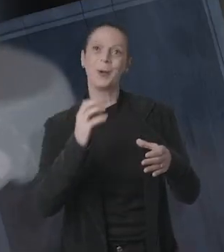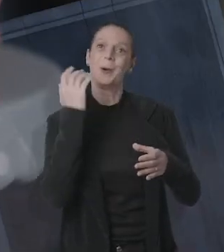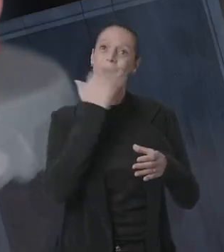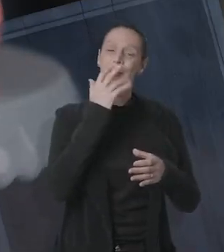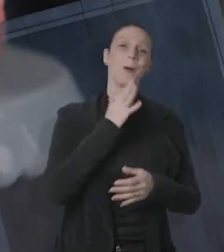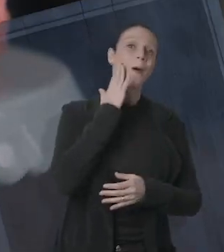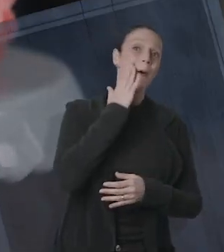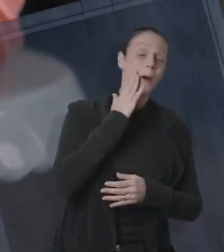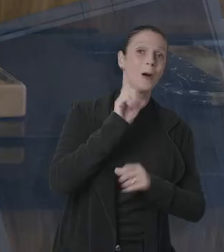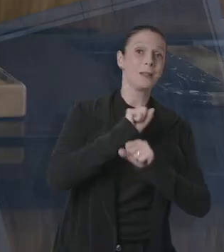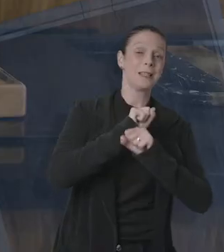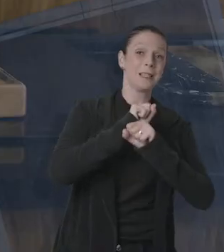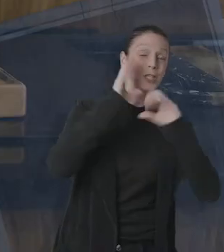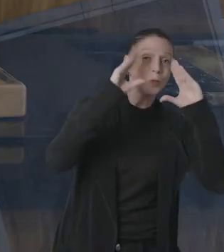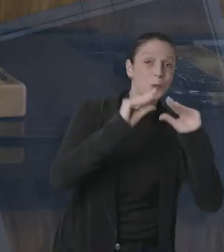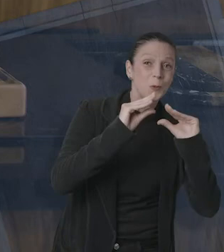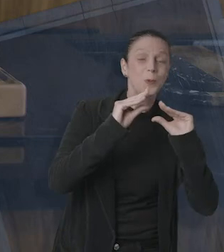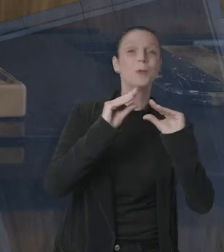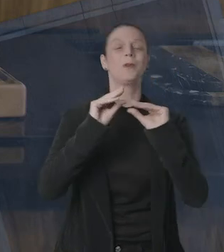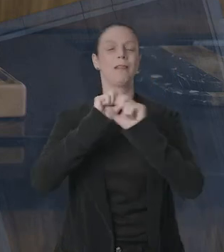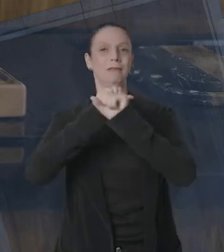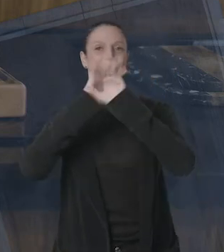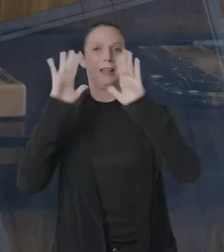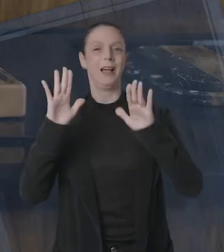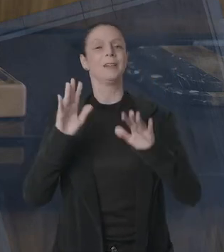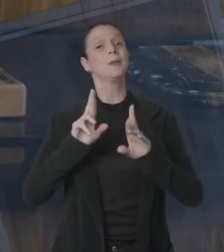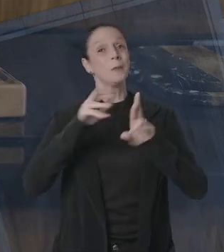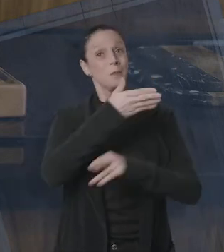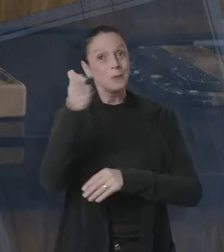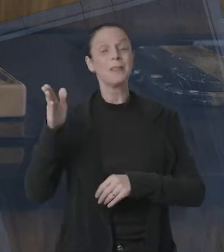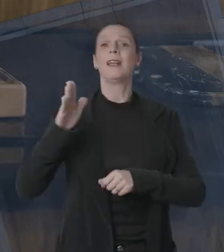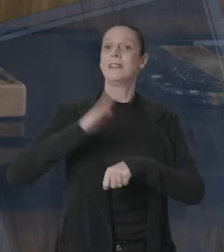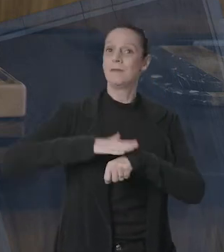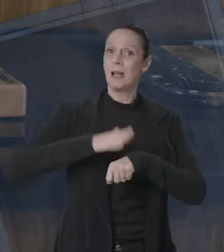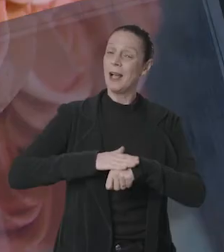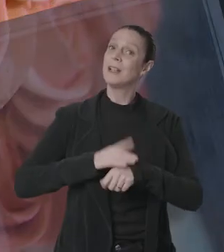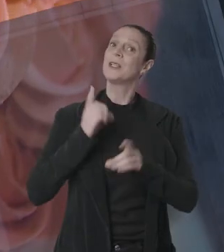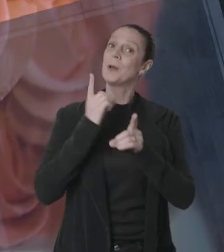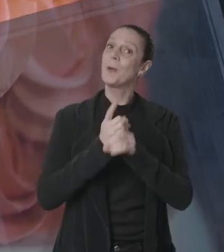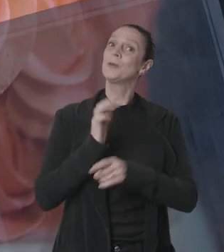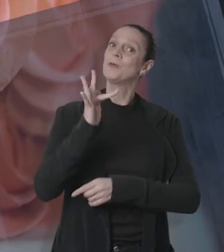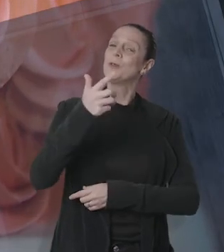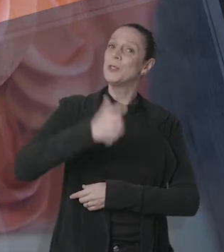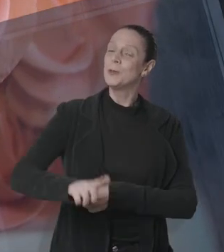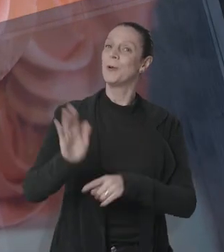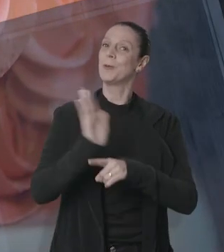Espero que vocês tenham gostado, que vocês façam em casa. Muito obrigada e até o próximo vídeo.